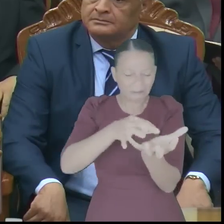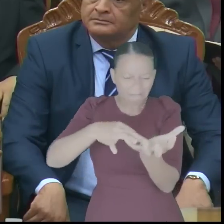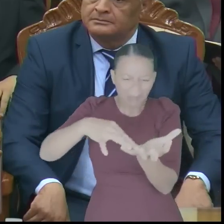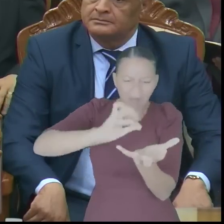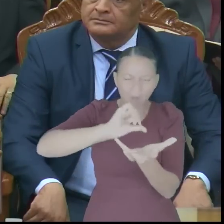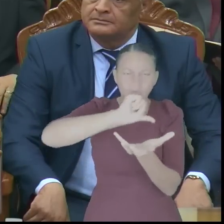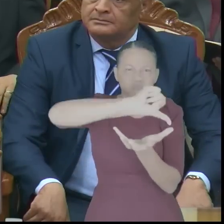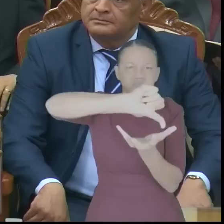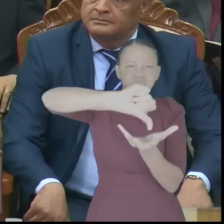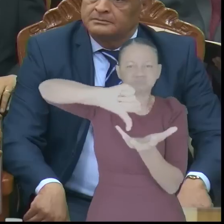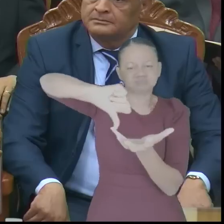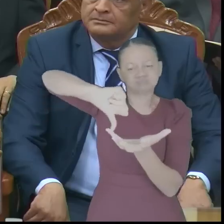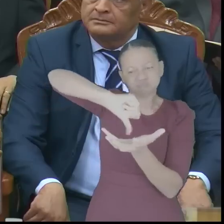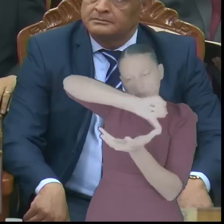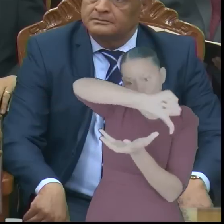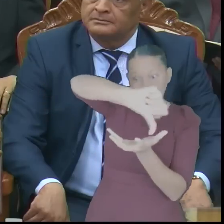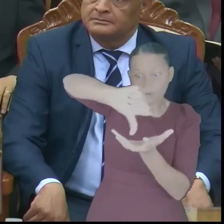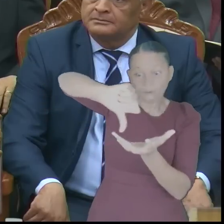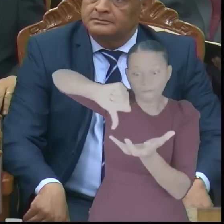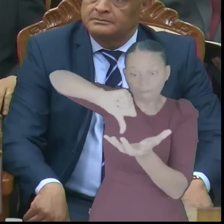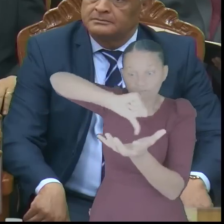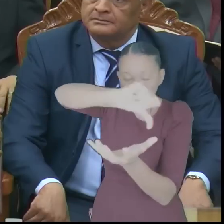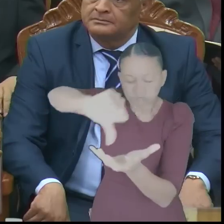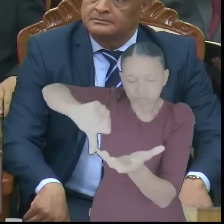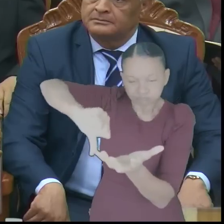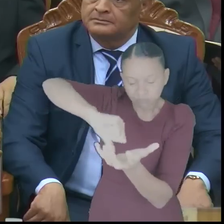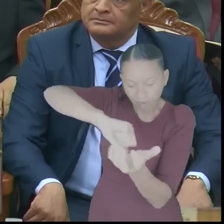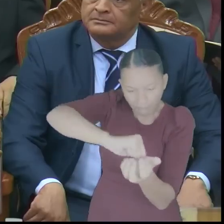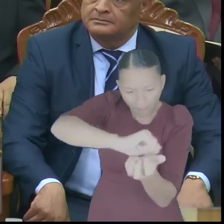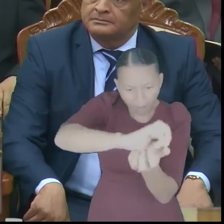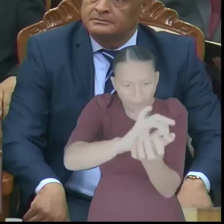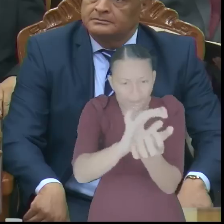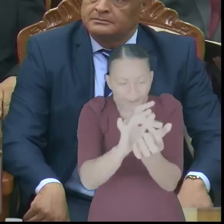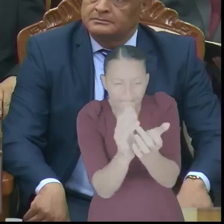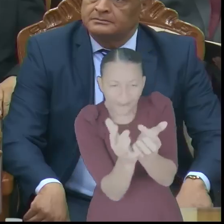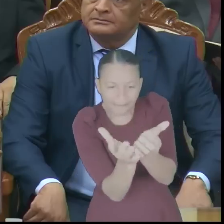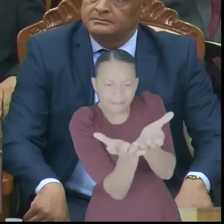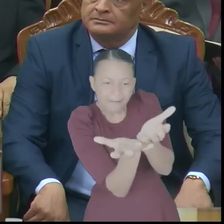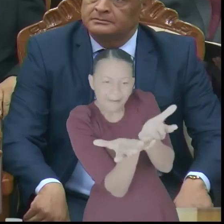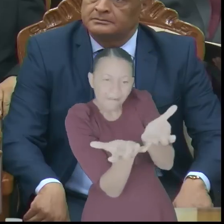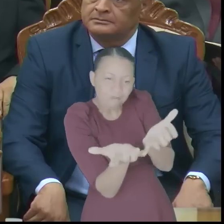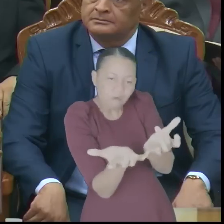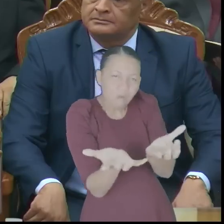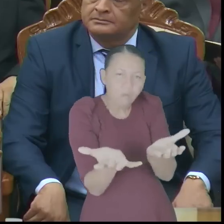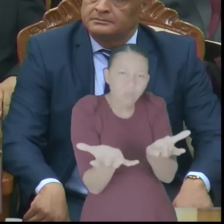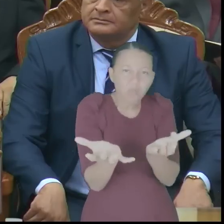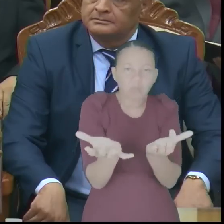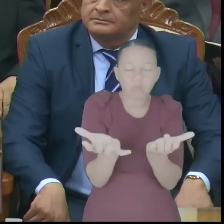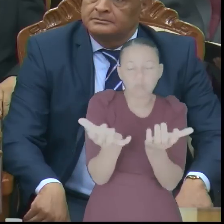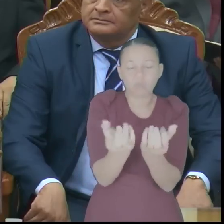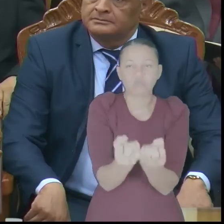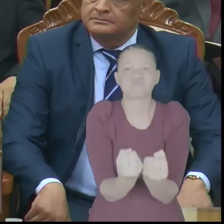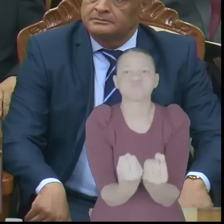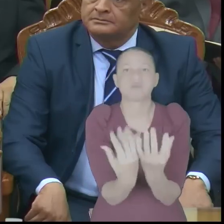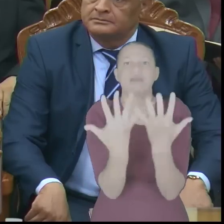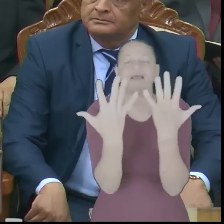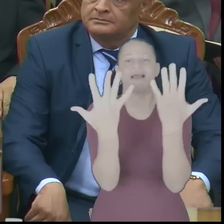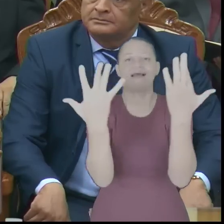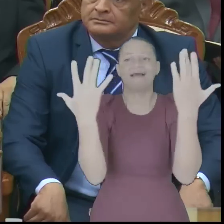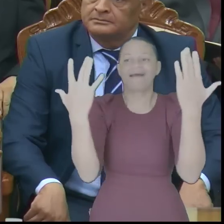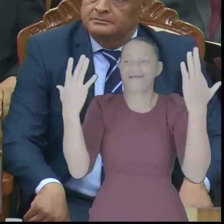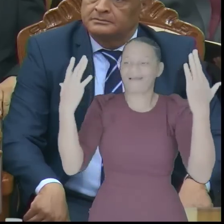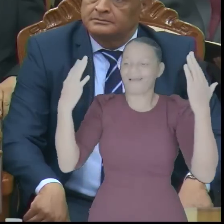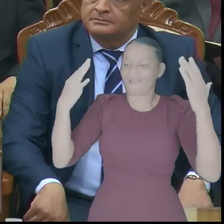transformou o caos. E no meio daquele caos, a Bíblia diz que ele fez o paraíso. O que a